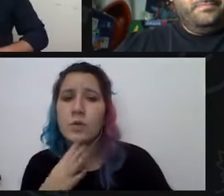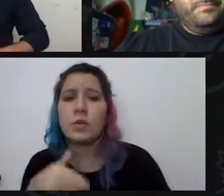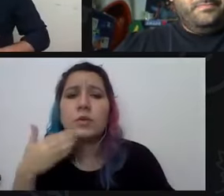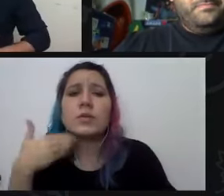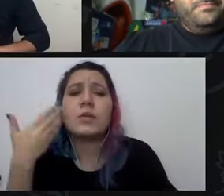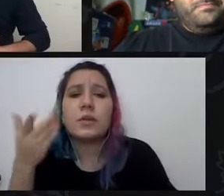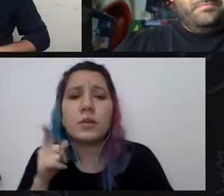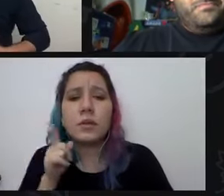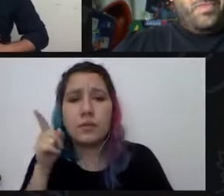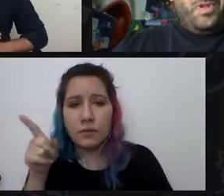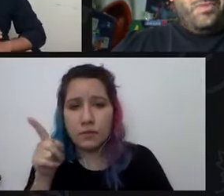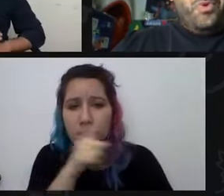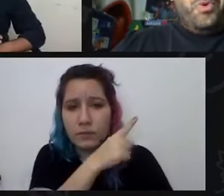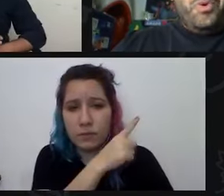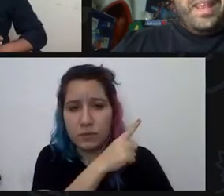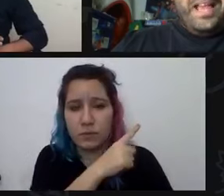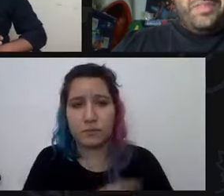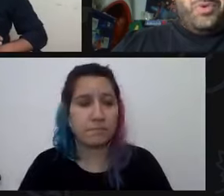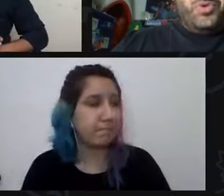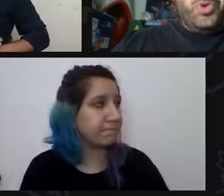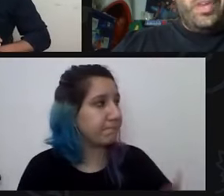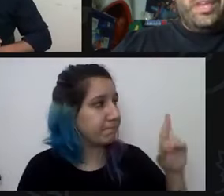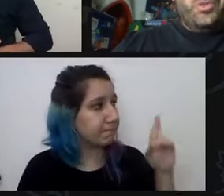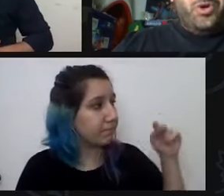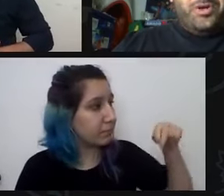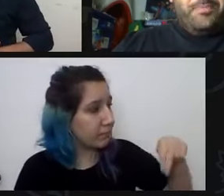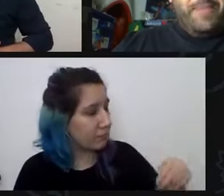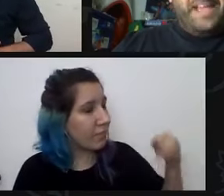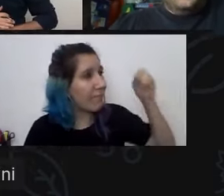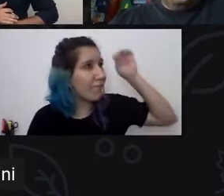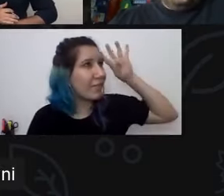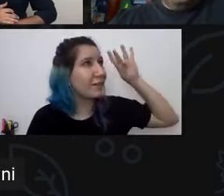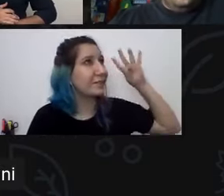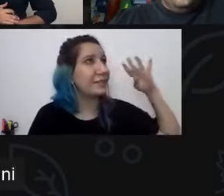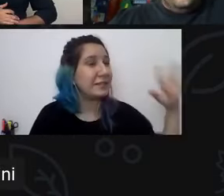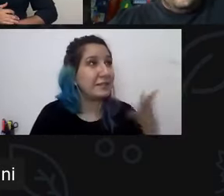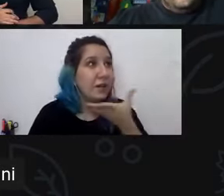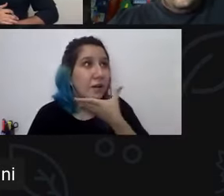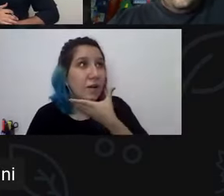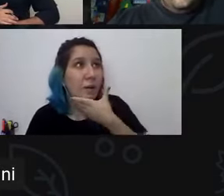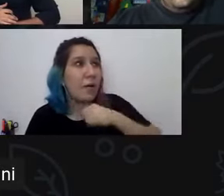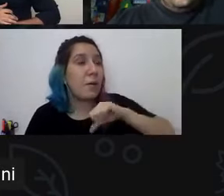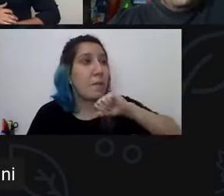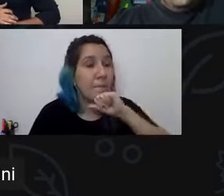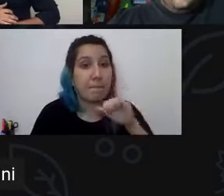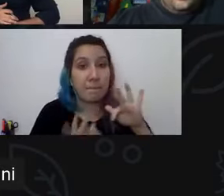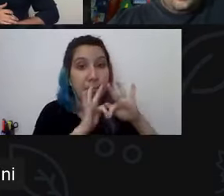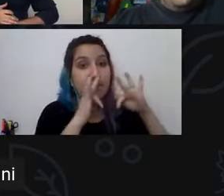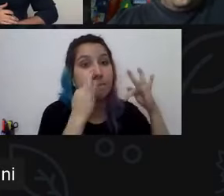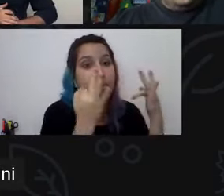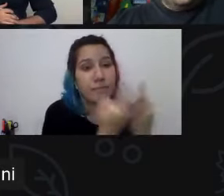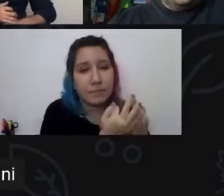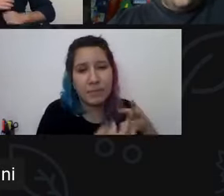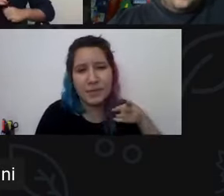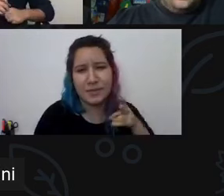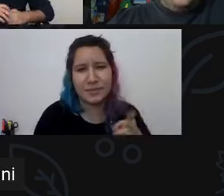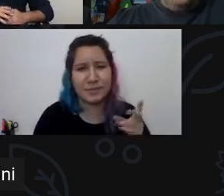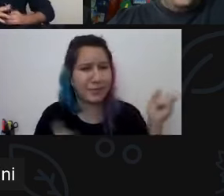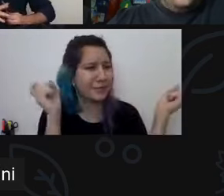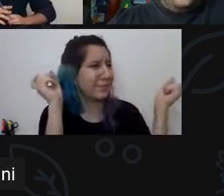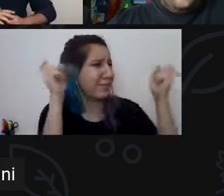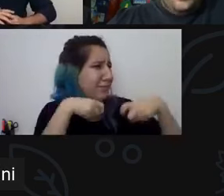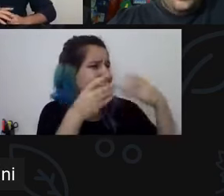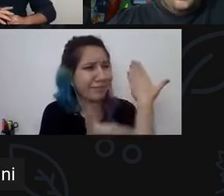Renato Marquezini? Bom, o Renato é um sonhador, pai de família, sempre está apto a